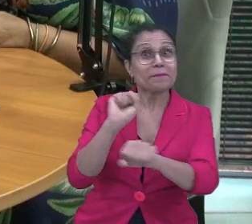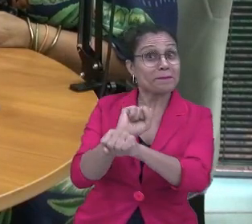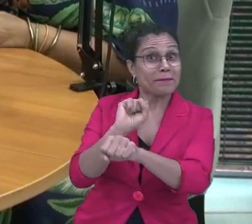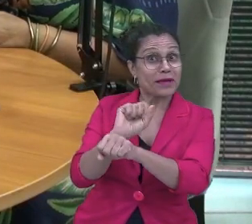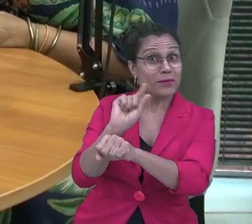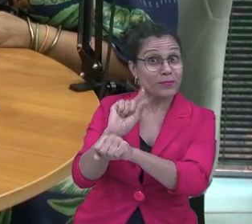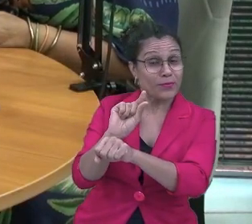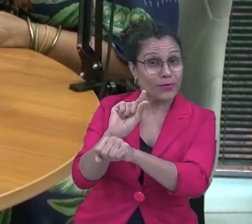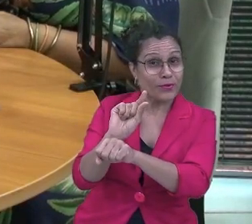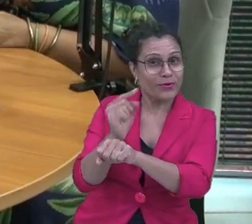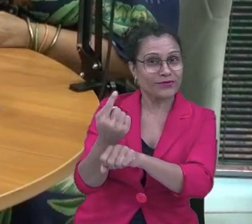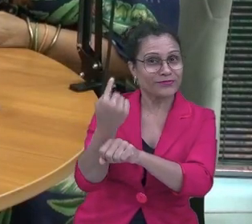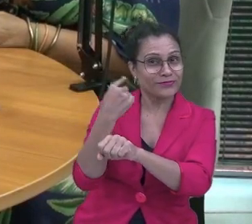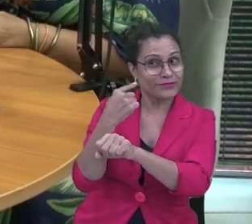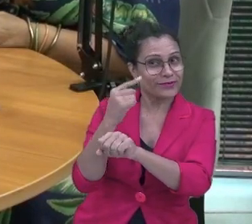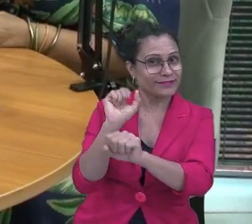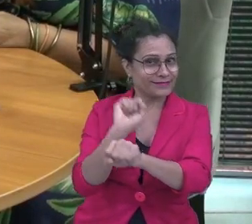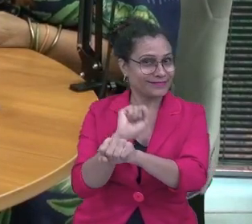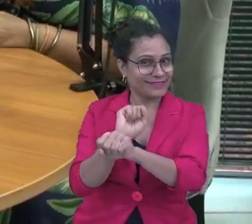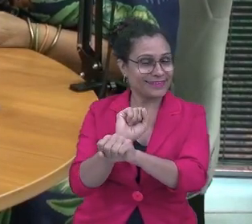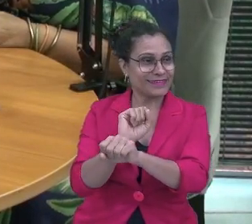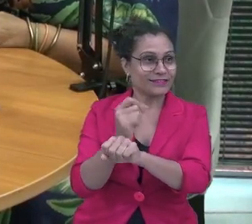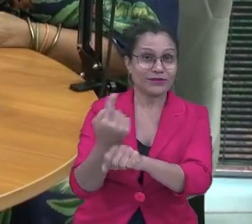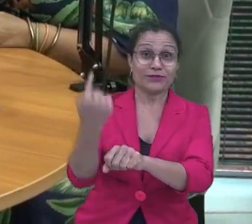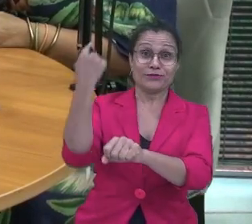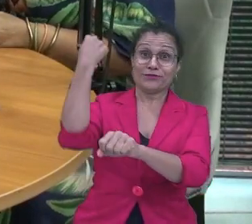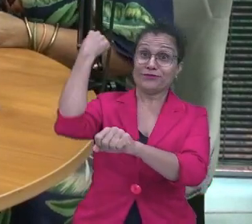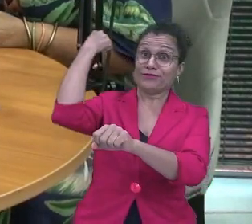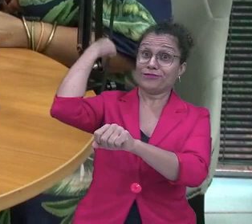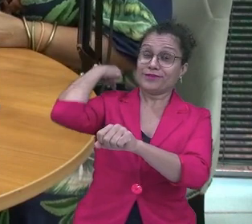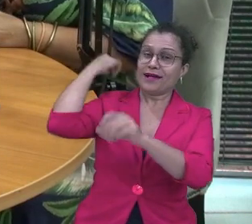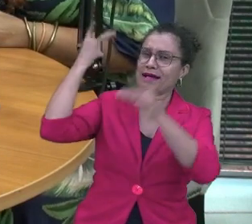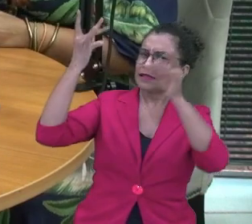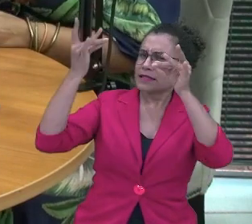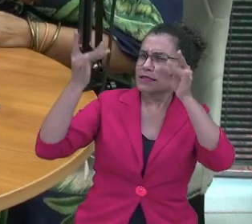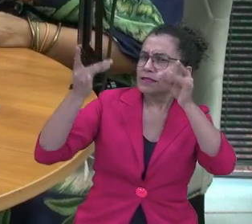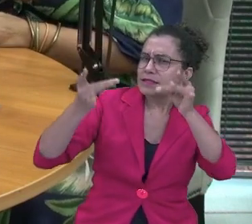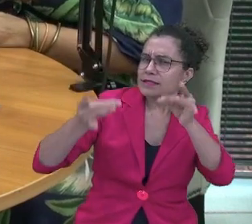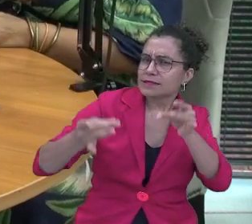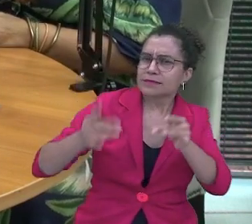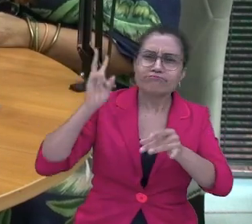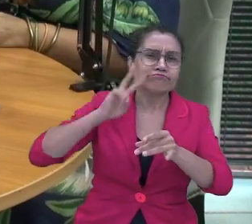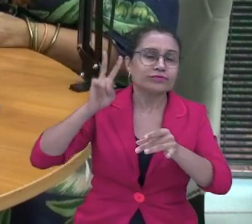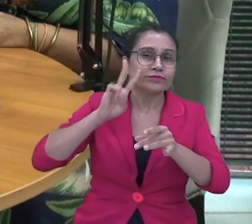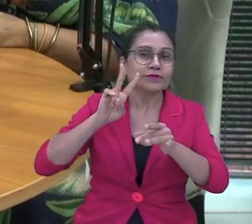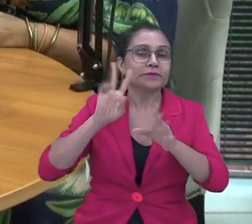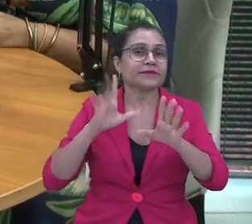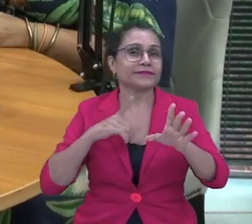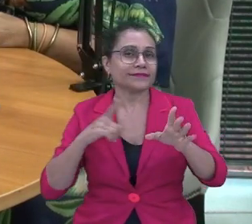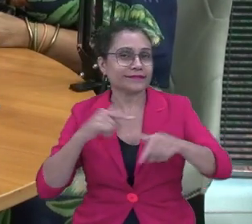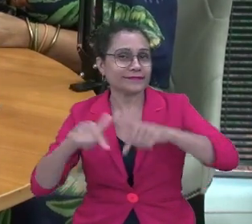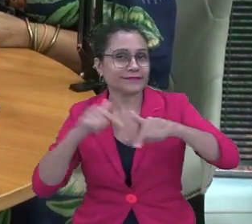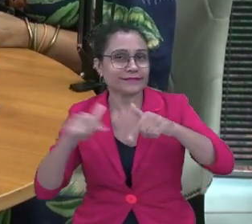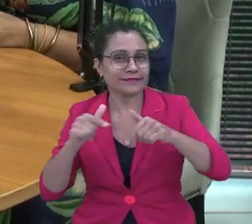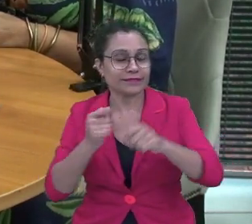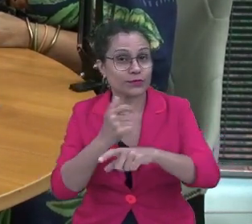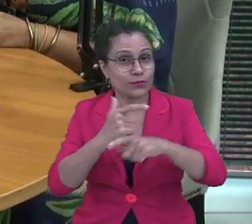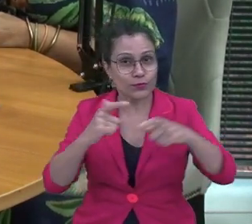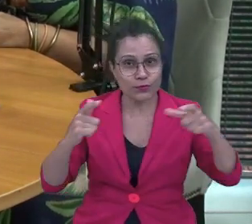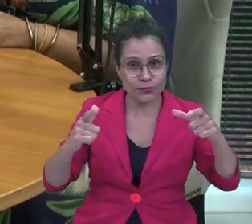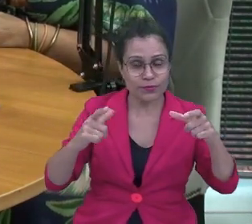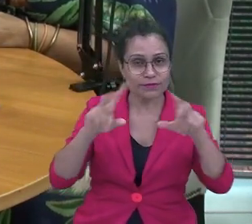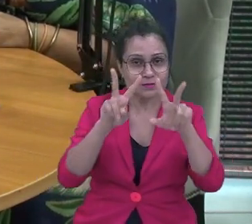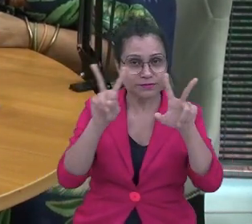já. A gente viu aqui a professora já foi lá para trazer detalhes históricos e a professora tem uma atuação bastante ampla